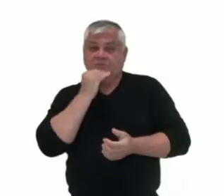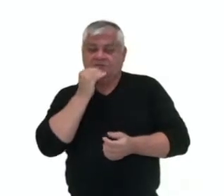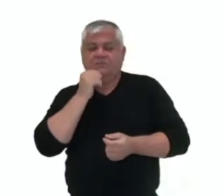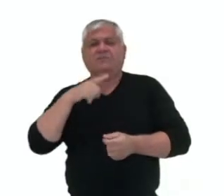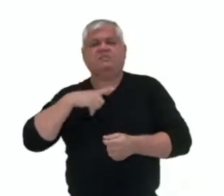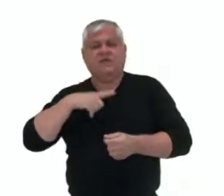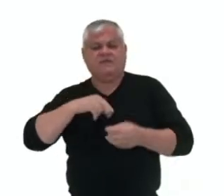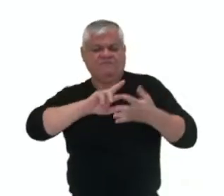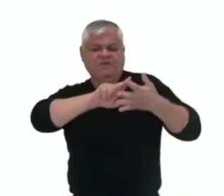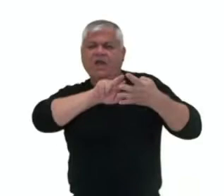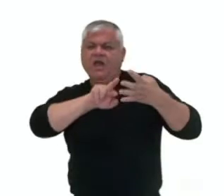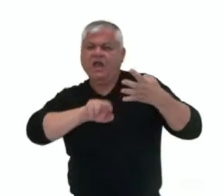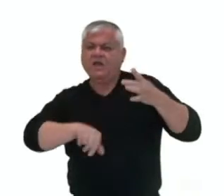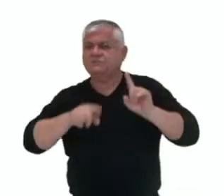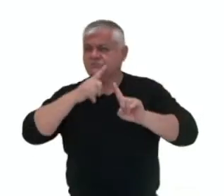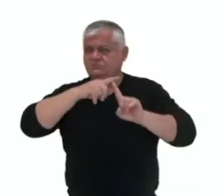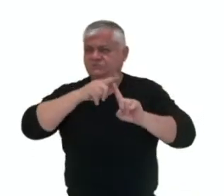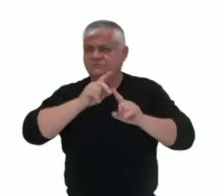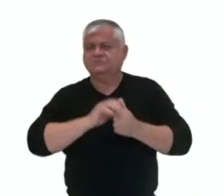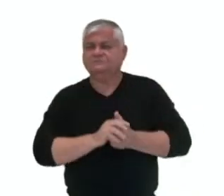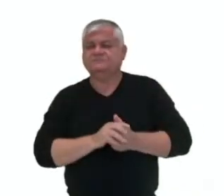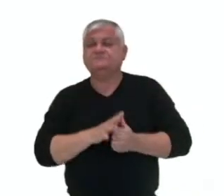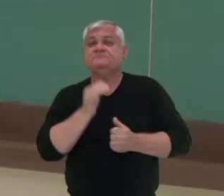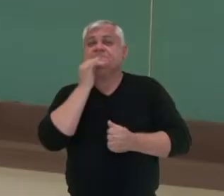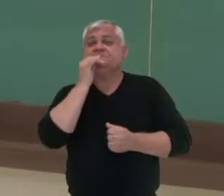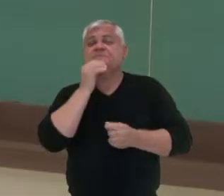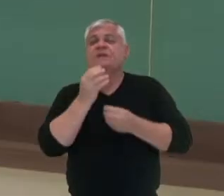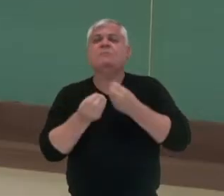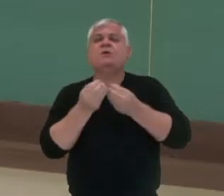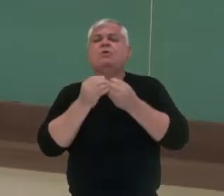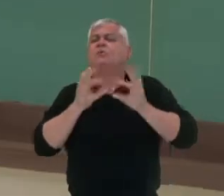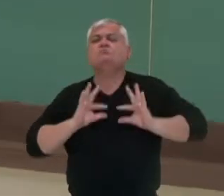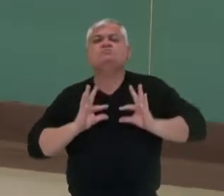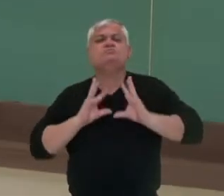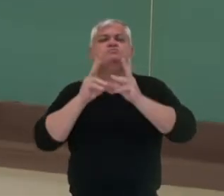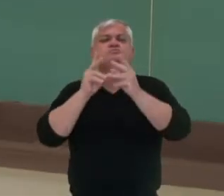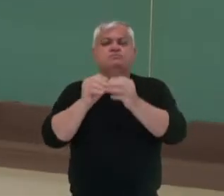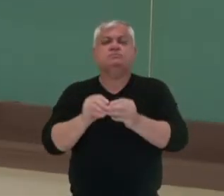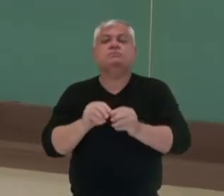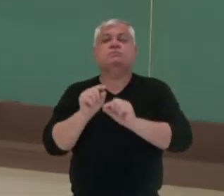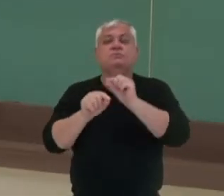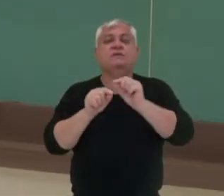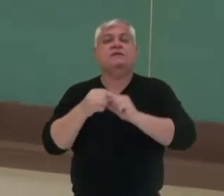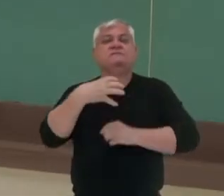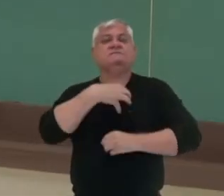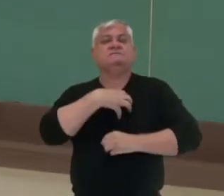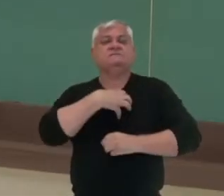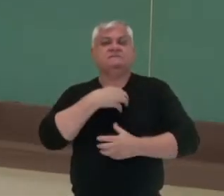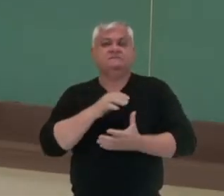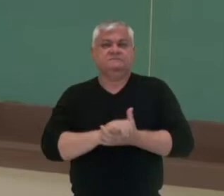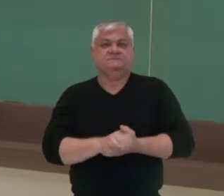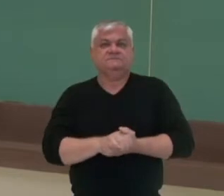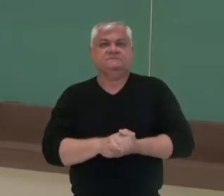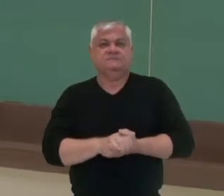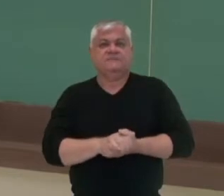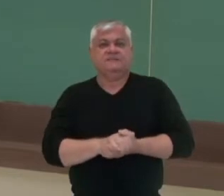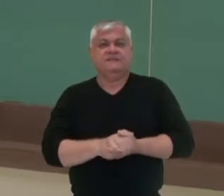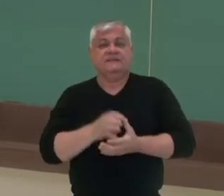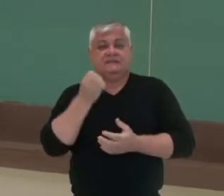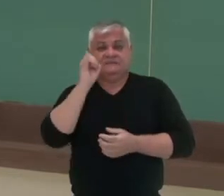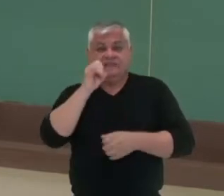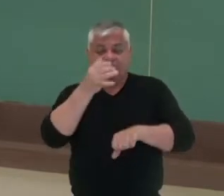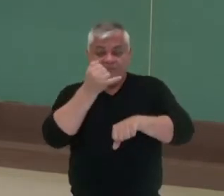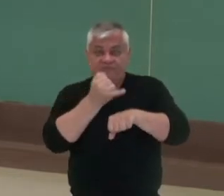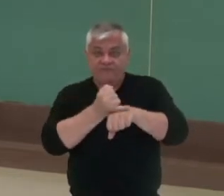tipos de anemia, nós vamos falar sobre algumas delas, mas os sintomas gerais da anemia é o quê? Olha, se o ferro